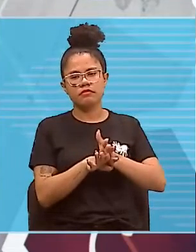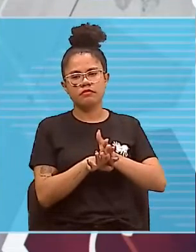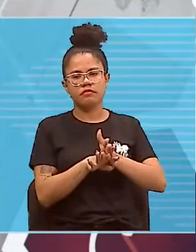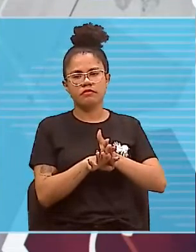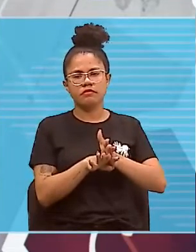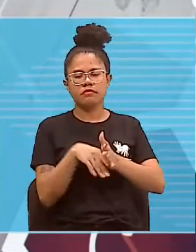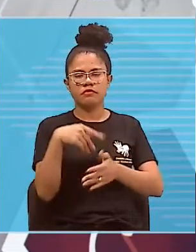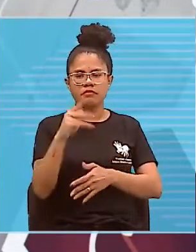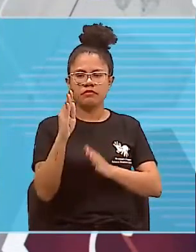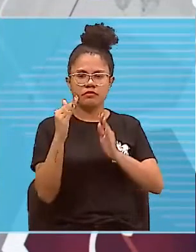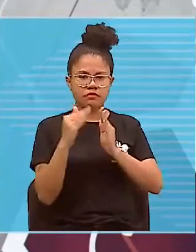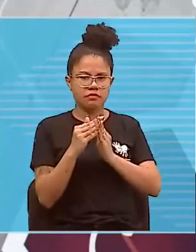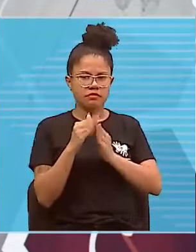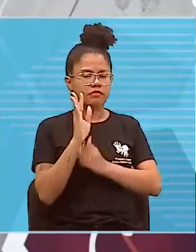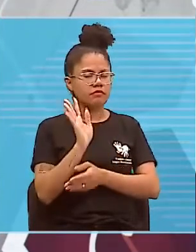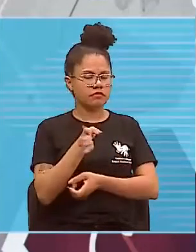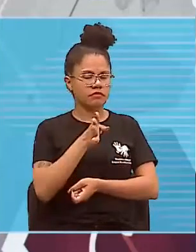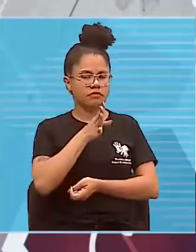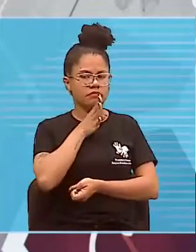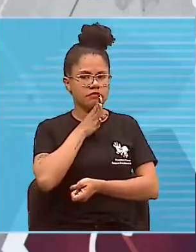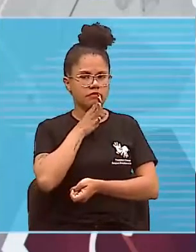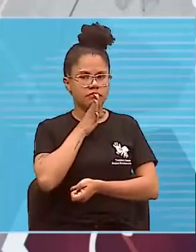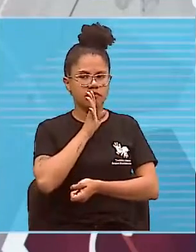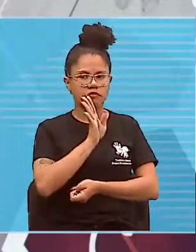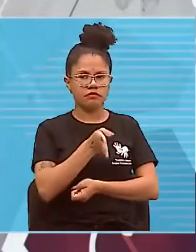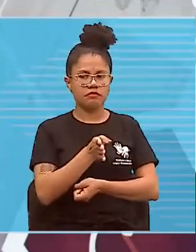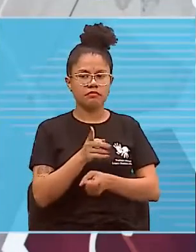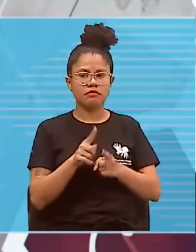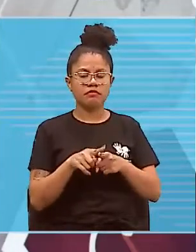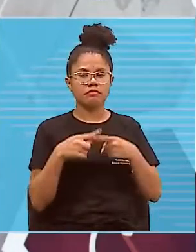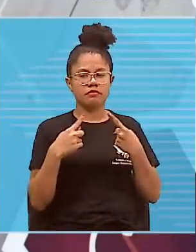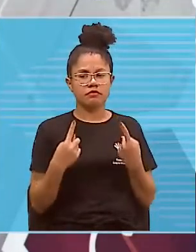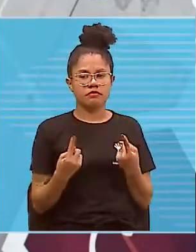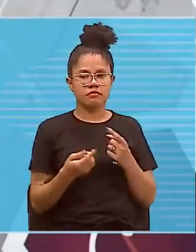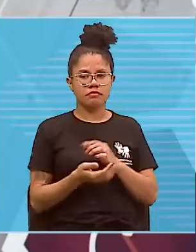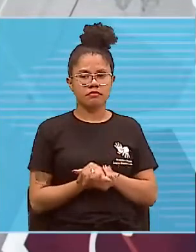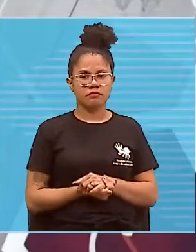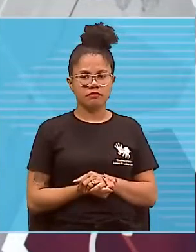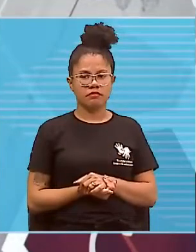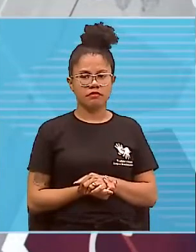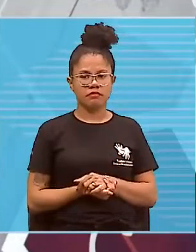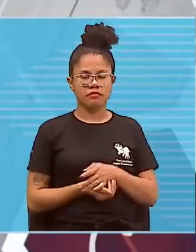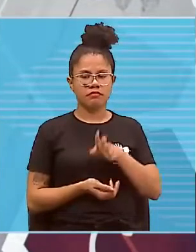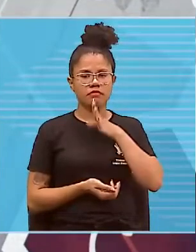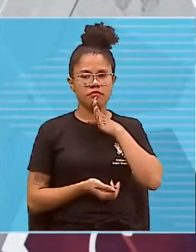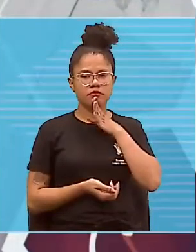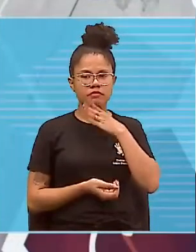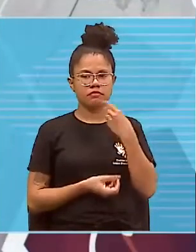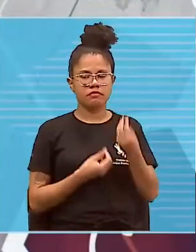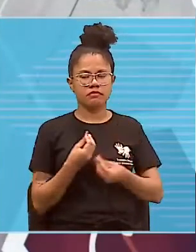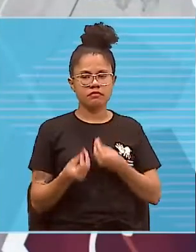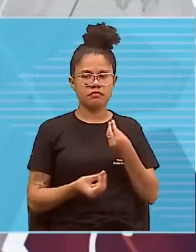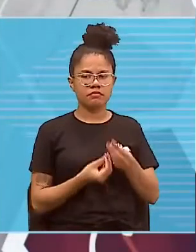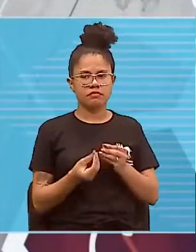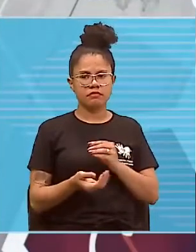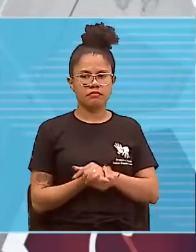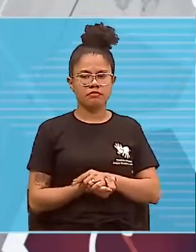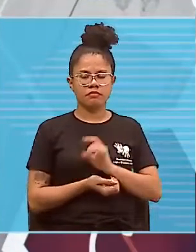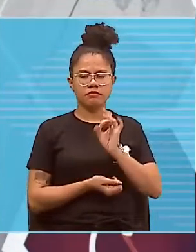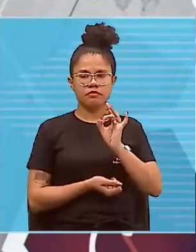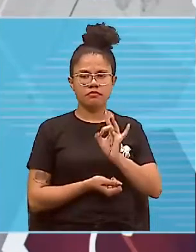esse fenômeno já era conhecido só que era um fenômeno conhecido apenas para